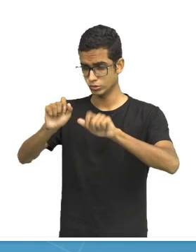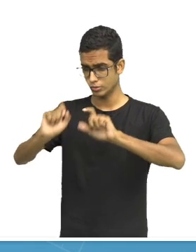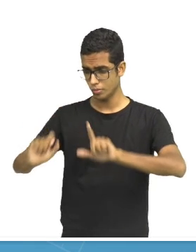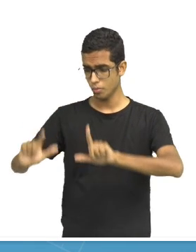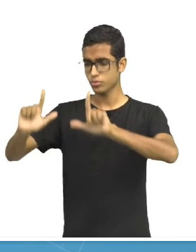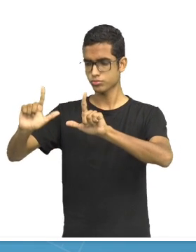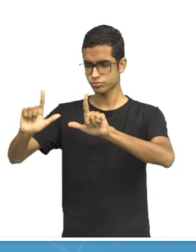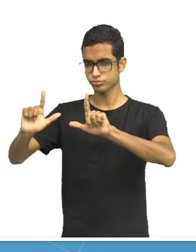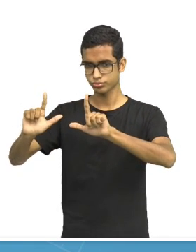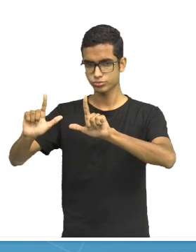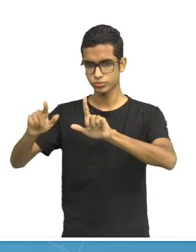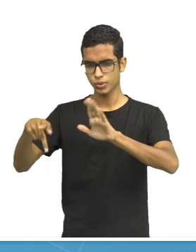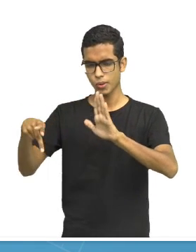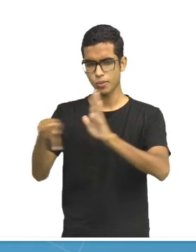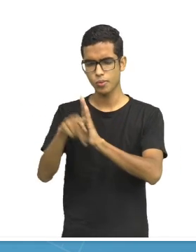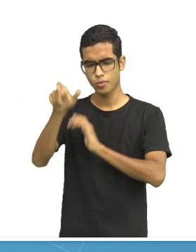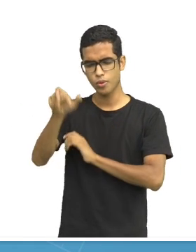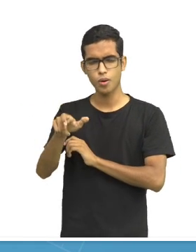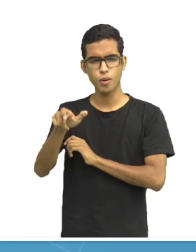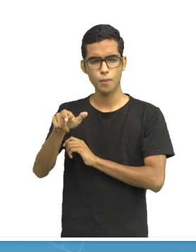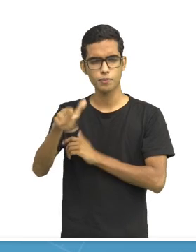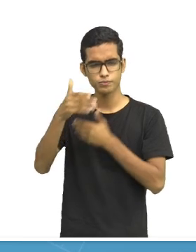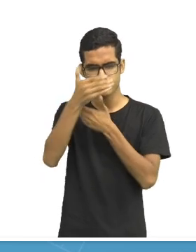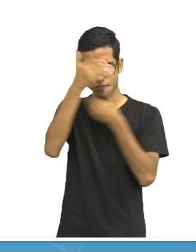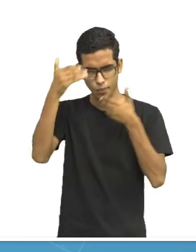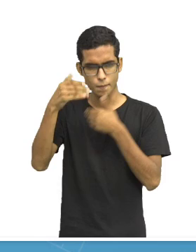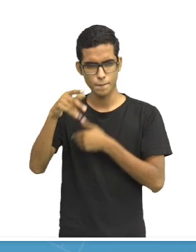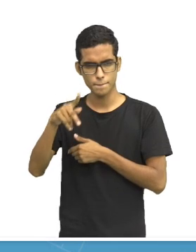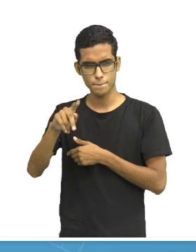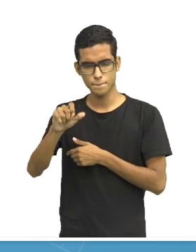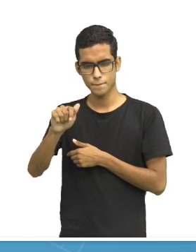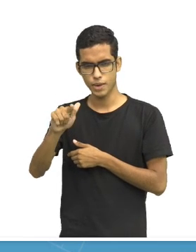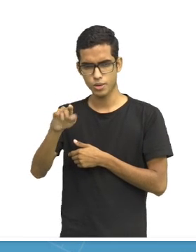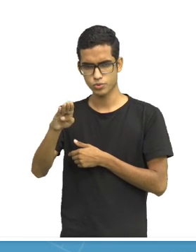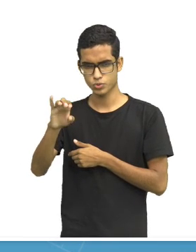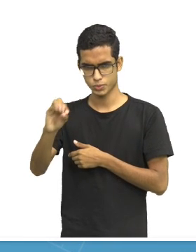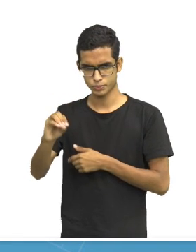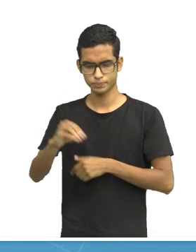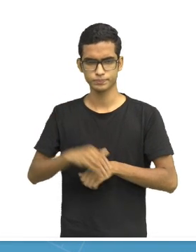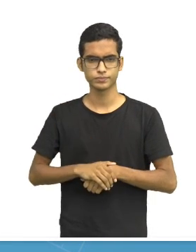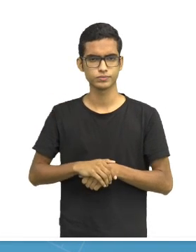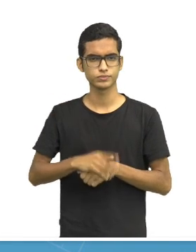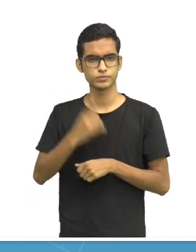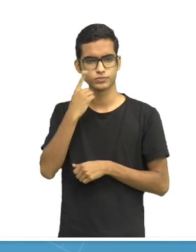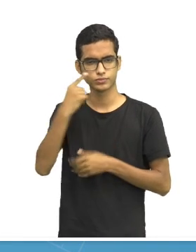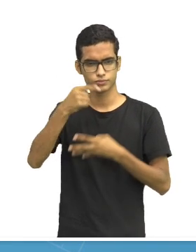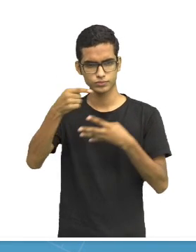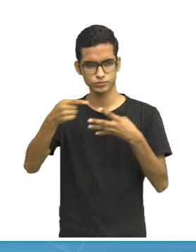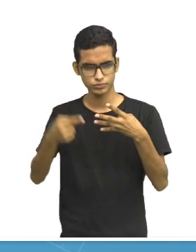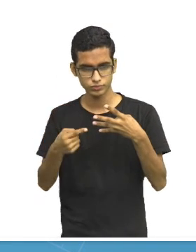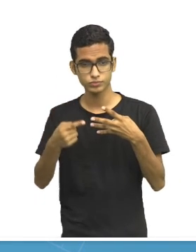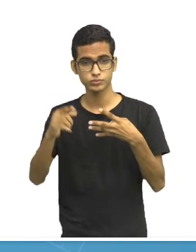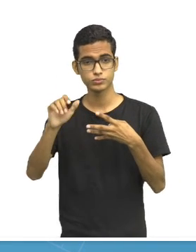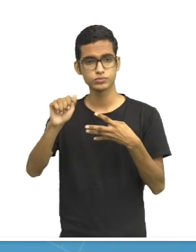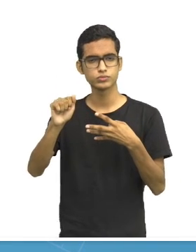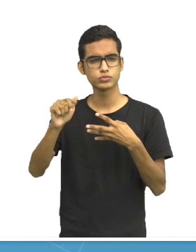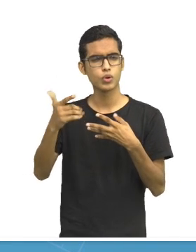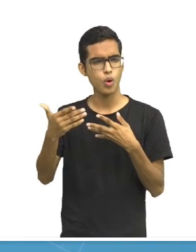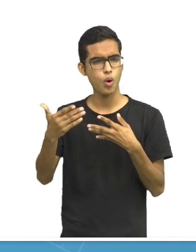isso de Pablo Picasso, e agora vamos analisar cada uma das alternativas. O movimento artístico denominado